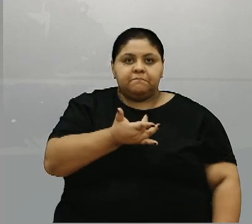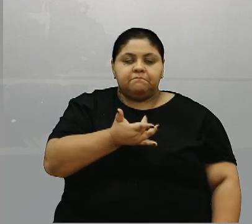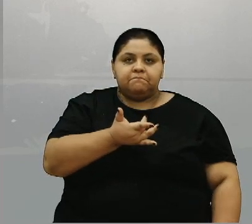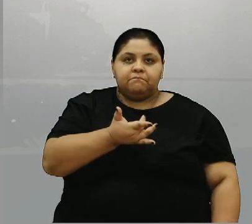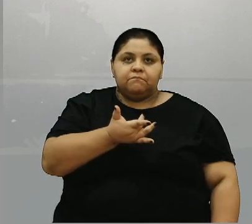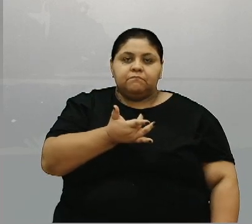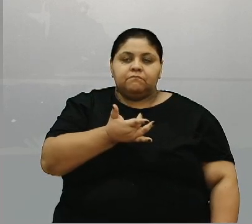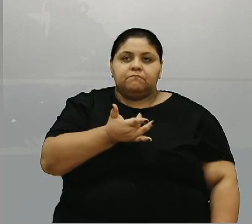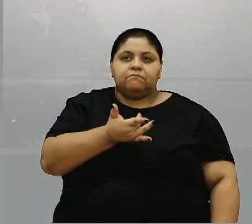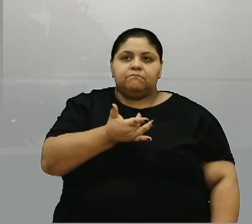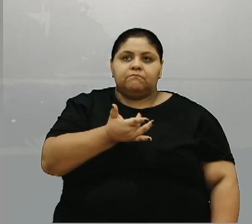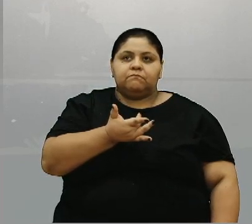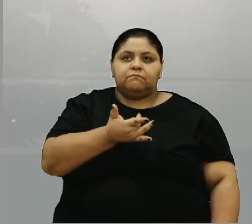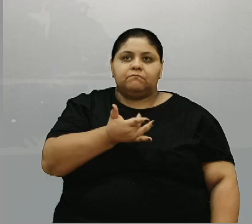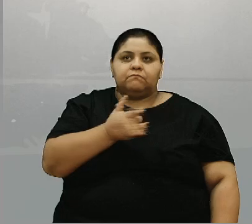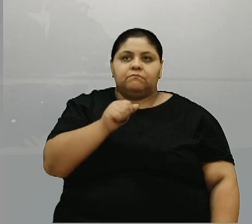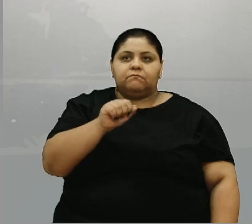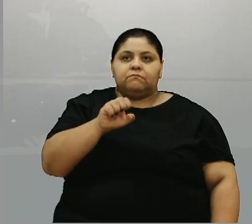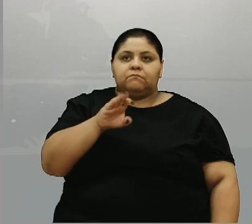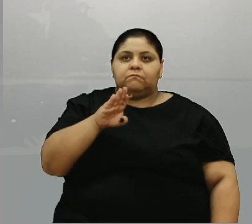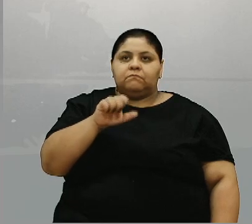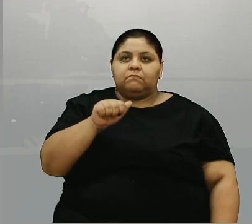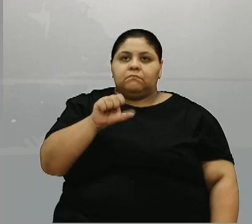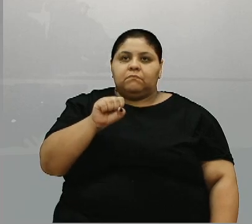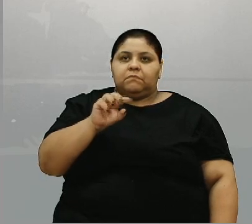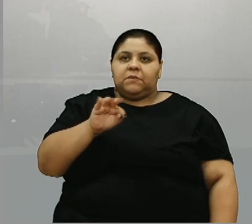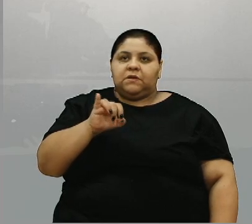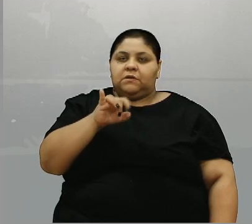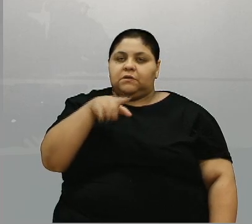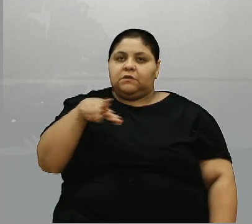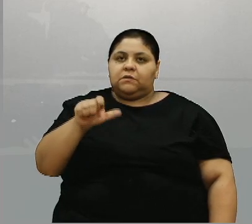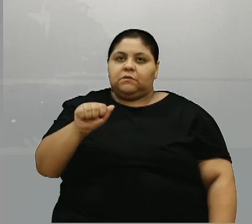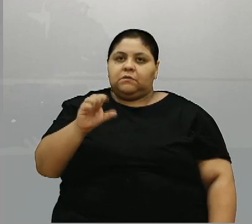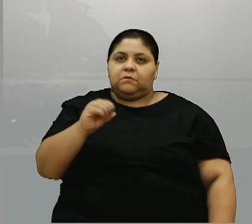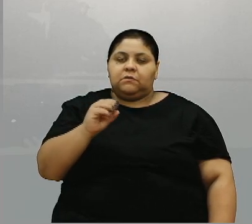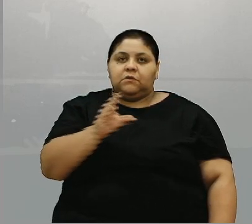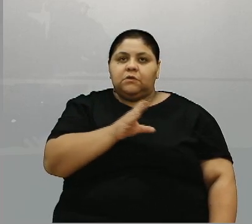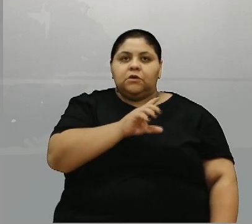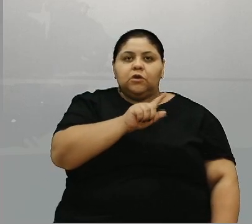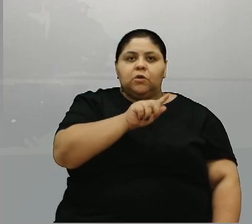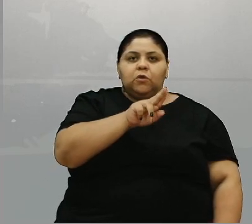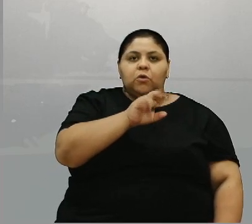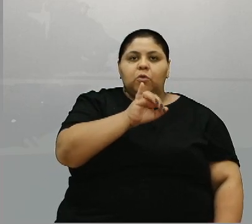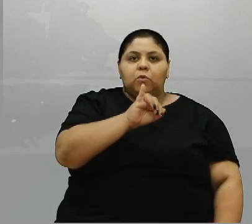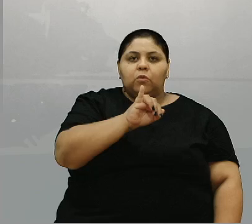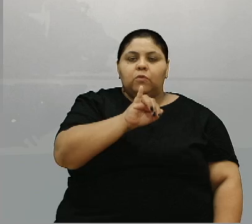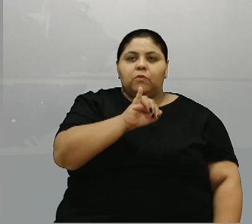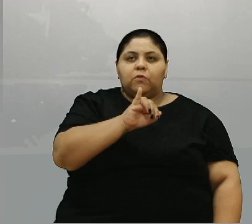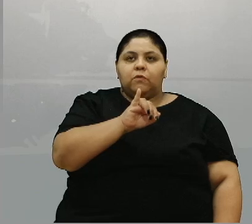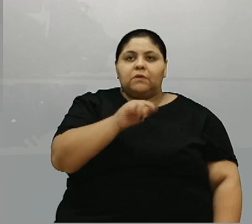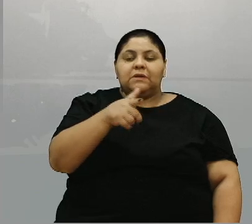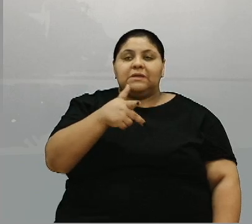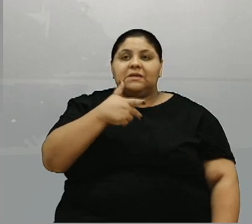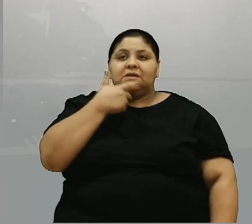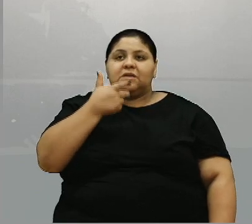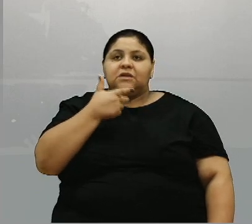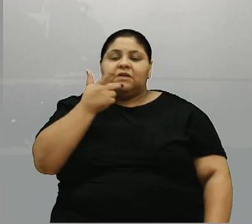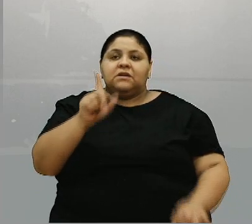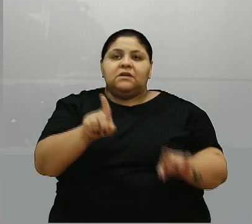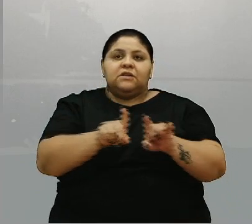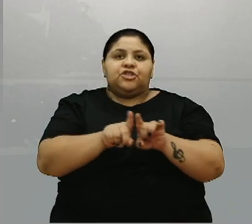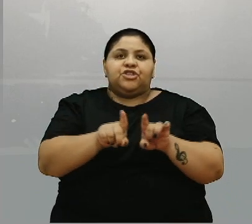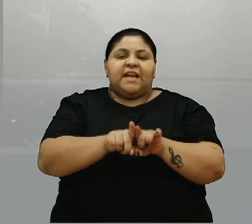e o Sebastião Correia e o tio Guri fizeram as suas falas, e o que me chamou